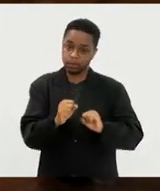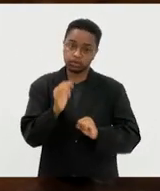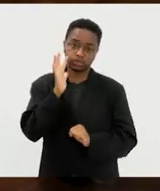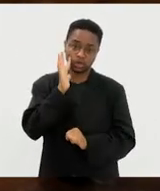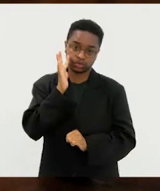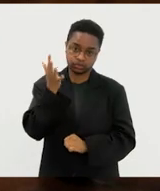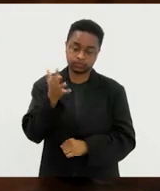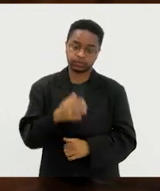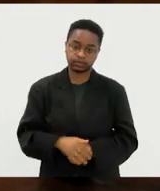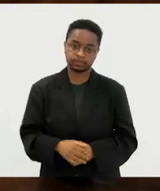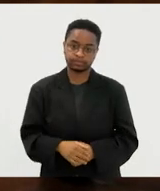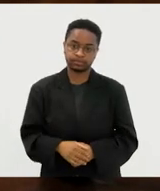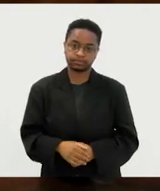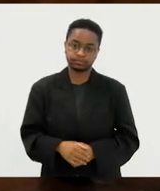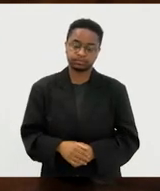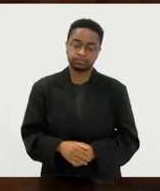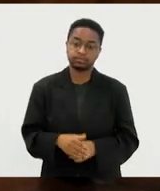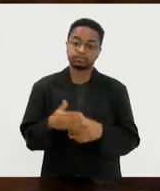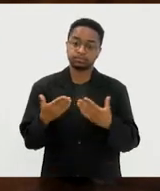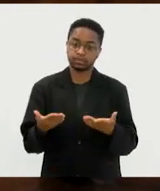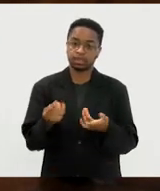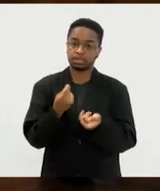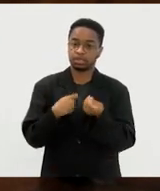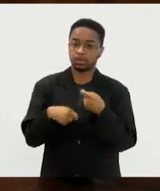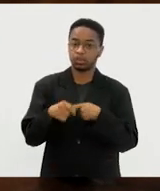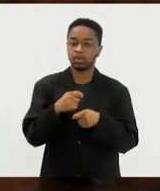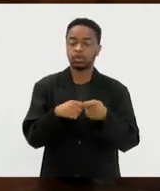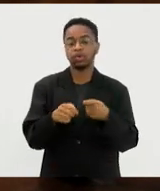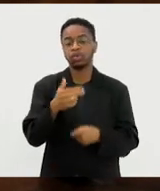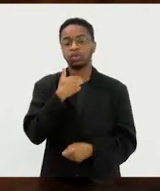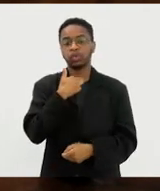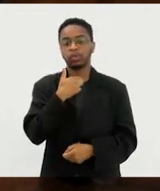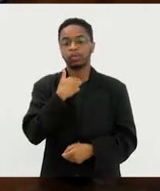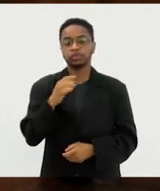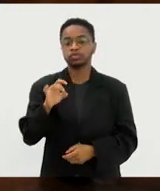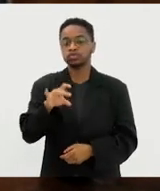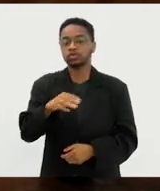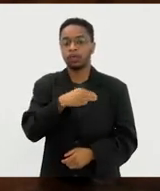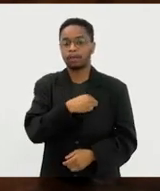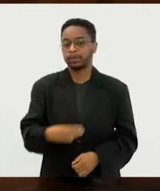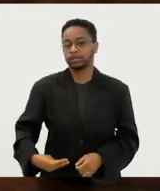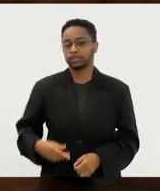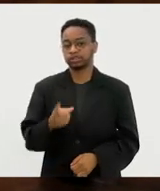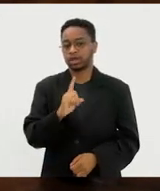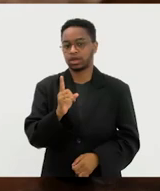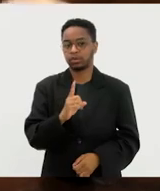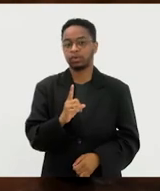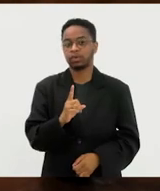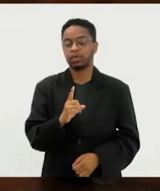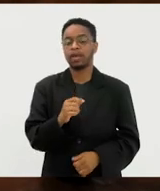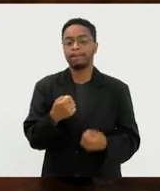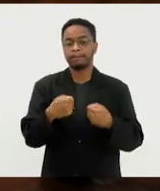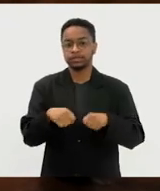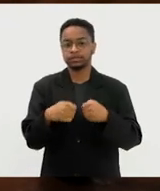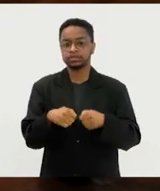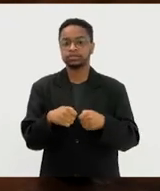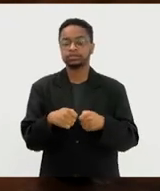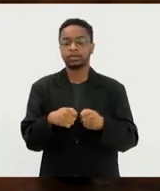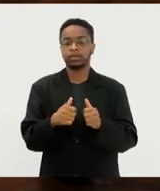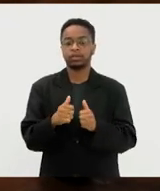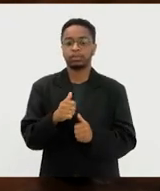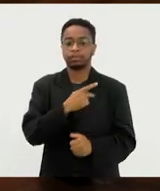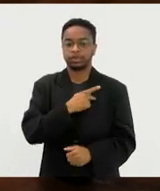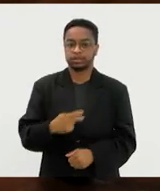Então, a negociação não pode ser só com o Ministério, tem que ser com o presidente da Câmara e o presidente do